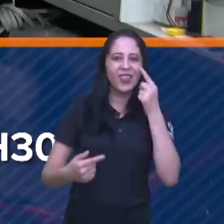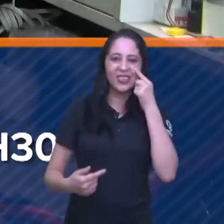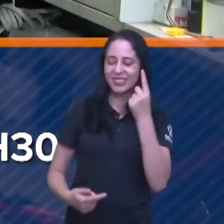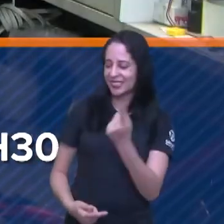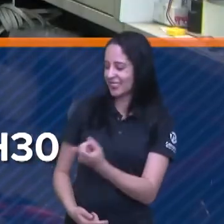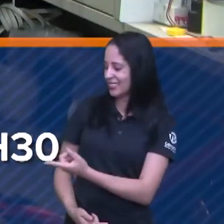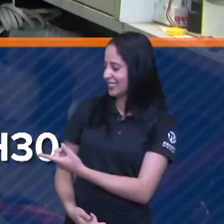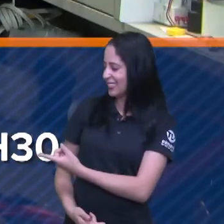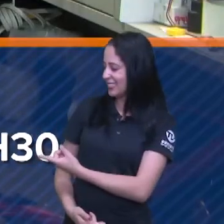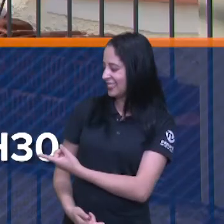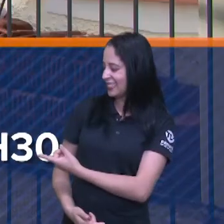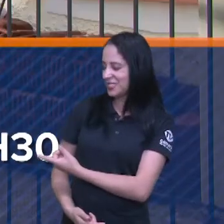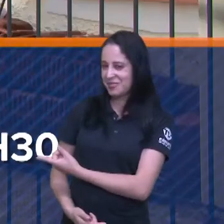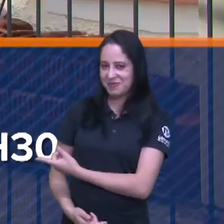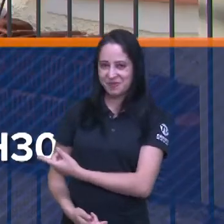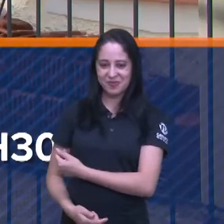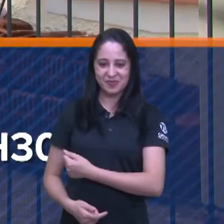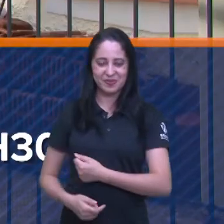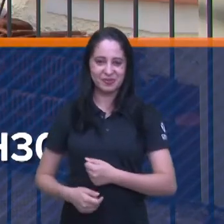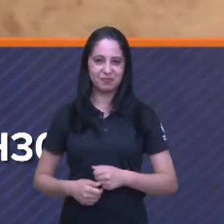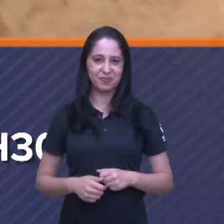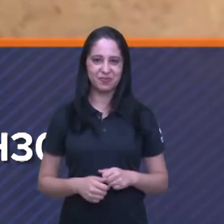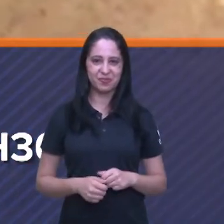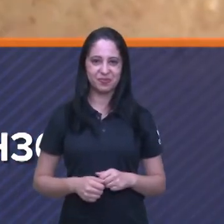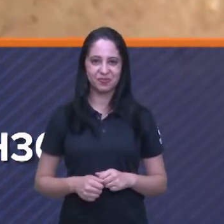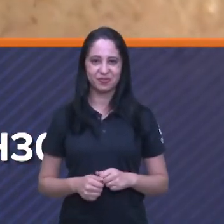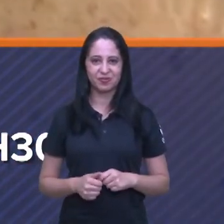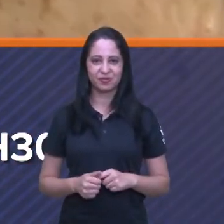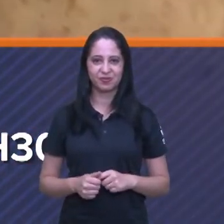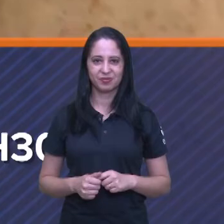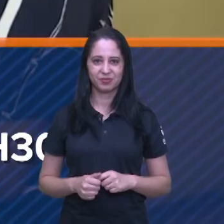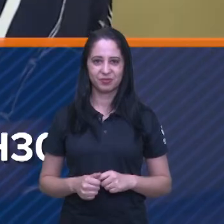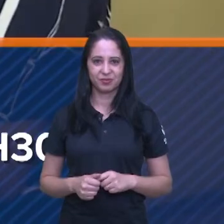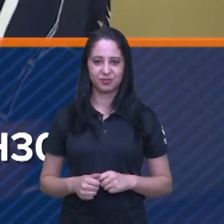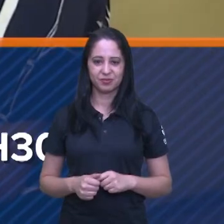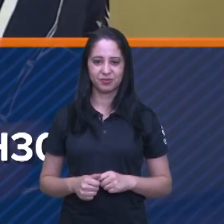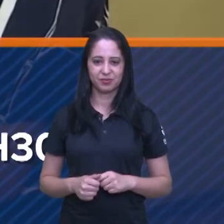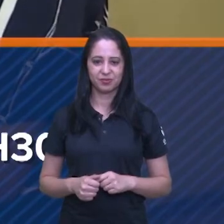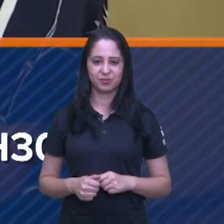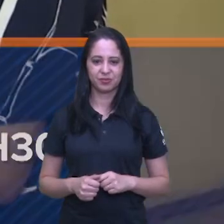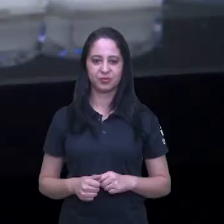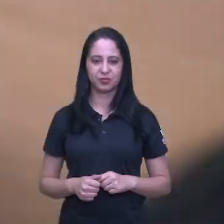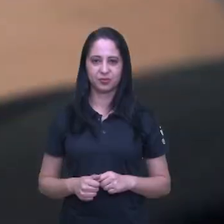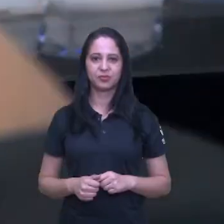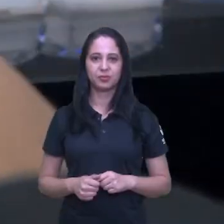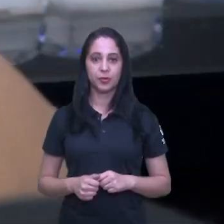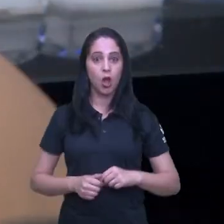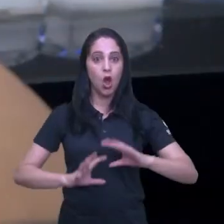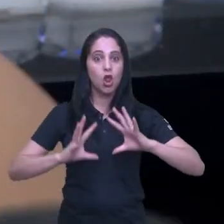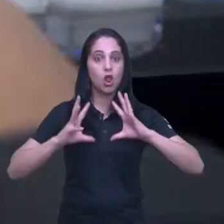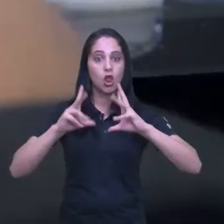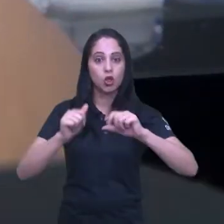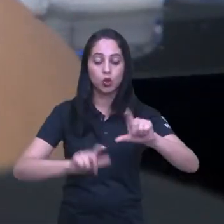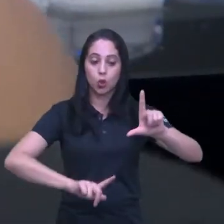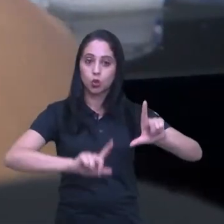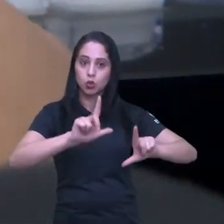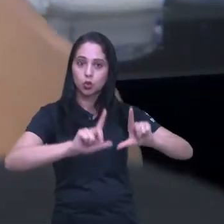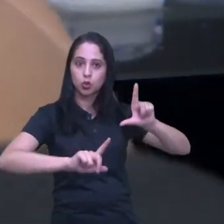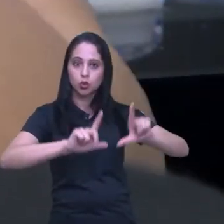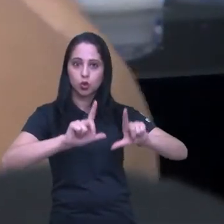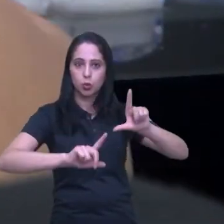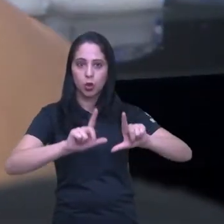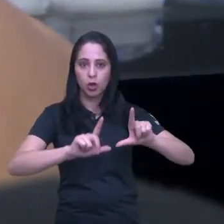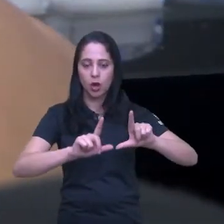vai ao ar todas as segundas às 5:30 da tarde com reprises neste mesmo horário Às quartas todas as Produções